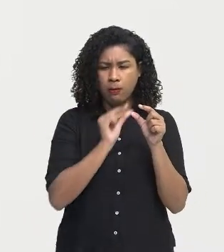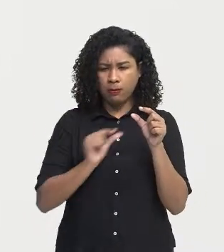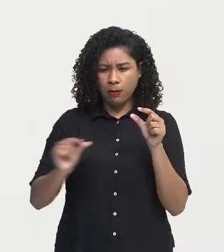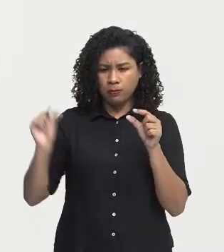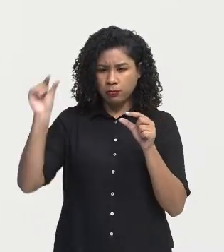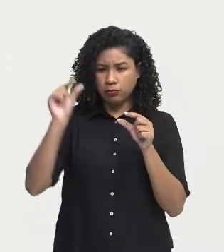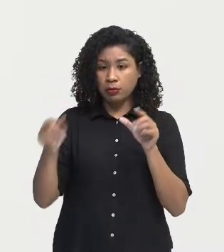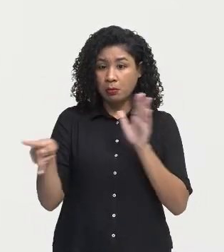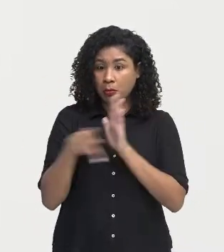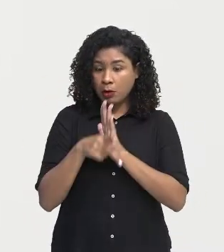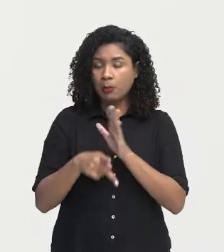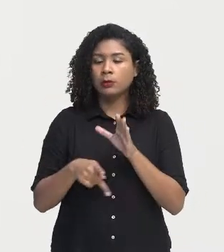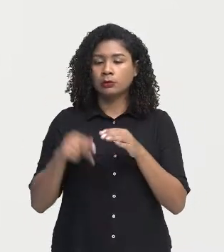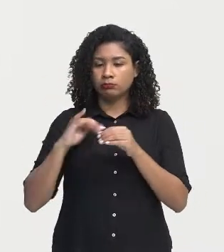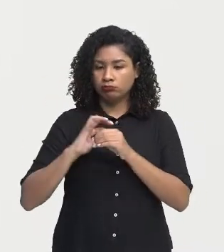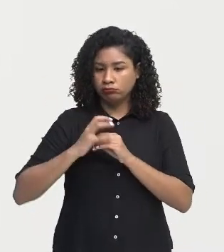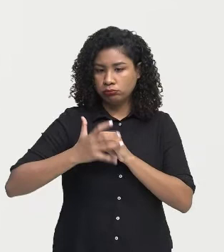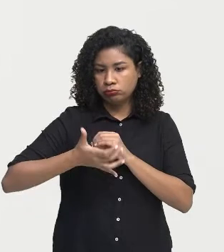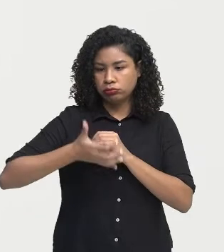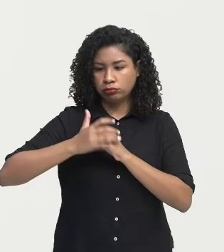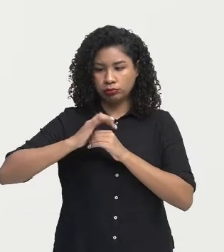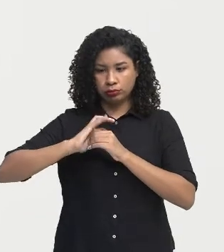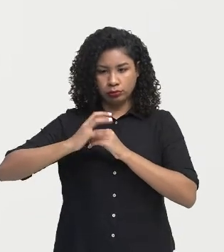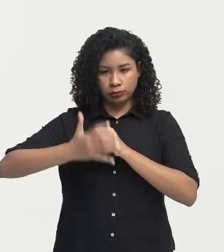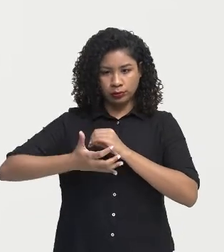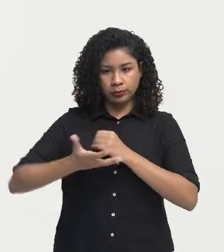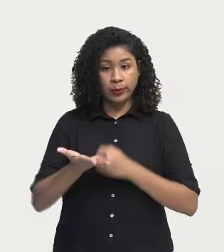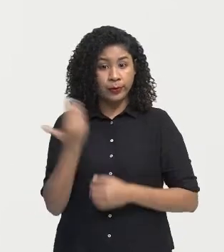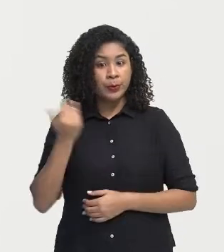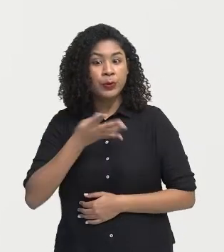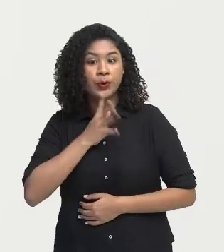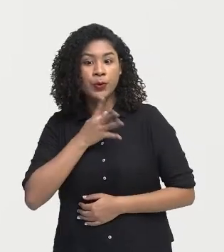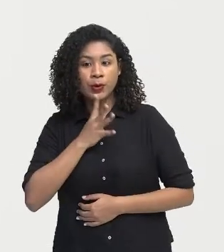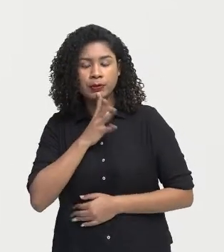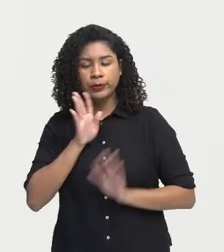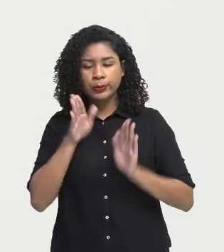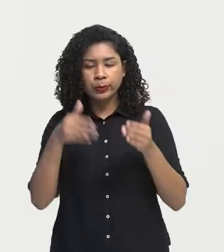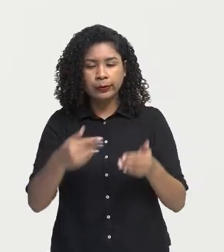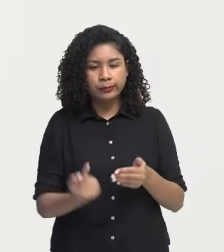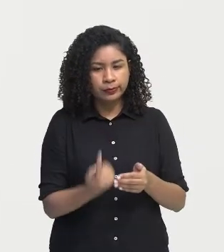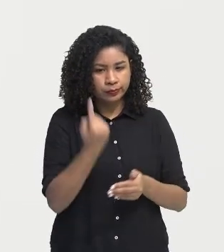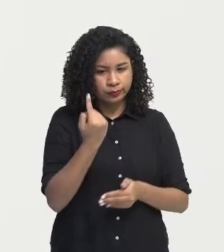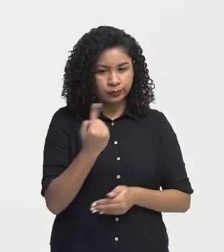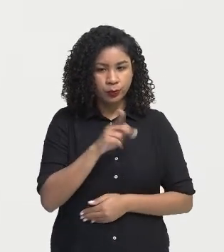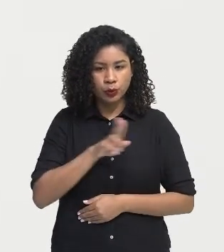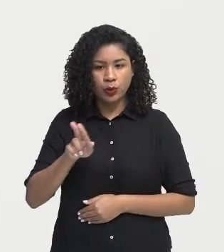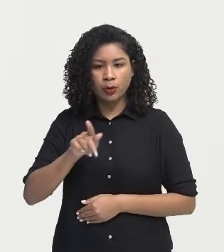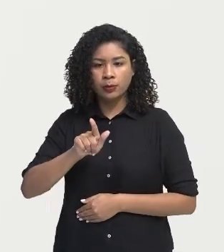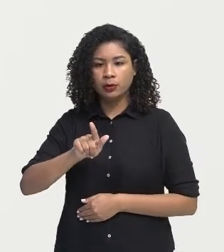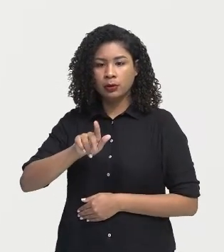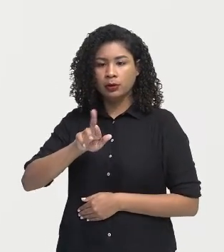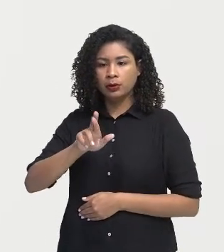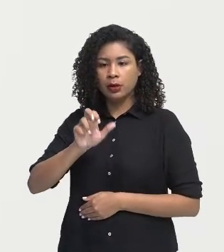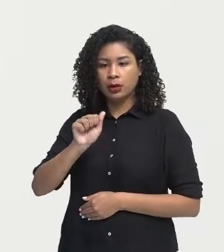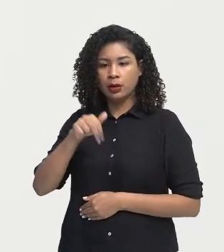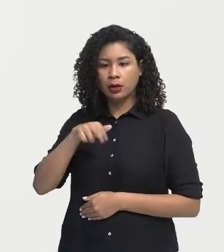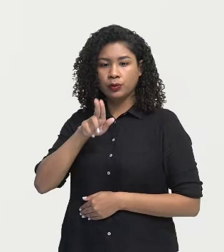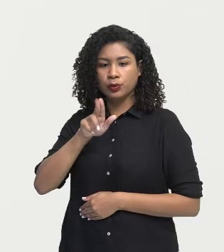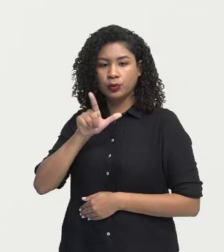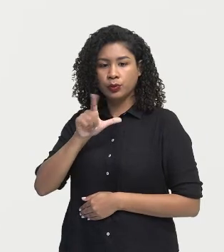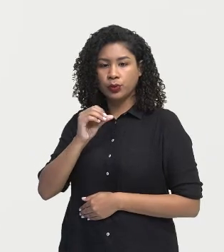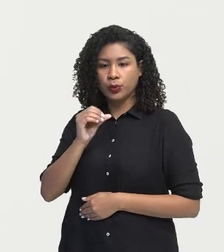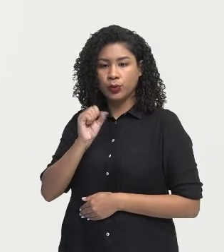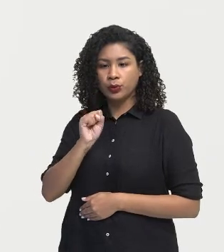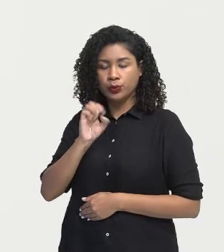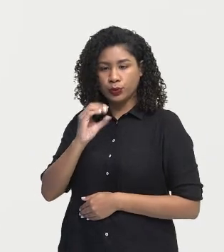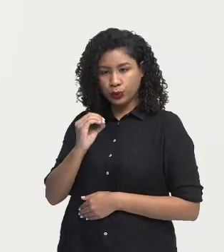membrana plasmática. Vamos conhecer um pouquinho mais sobre o retículo endoplasmático granuloso. Olha só. Ele